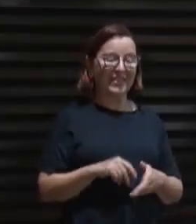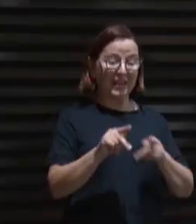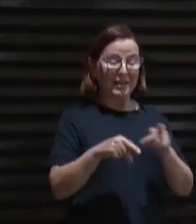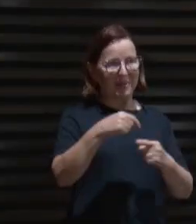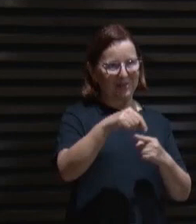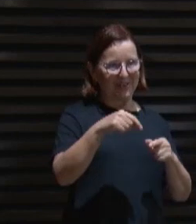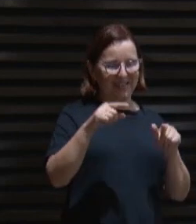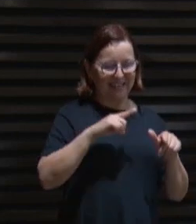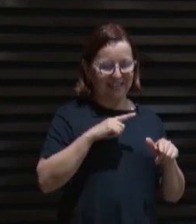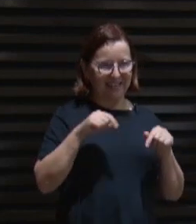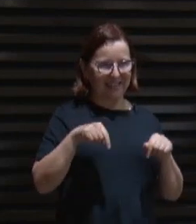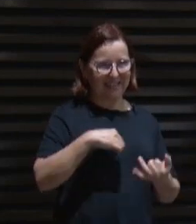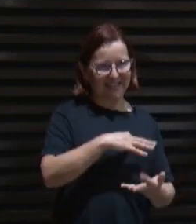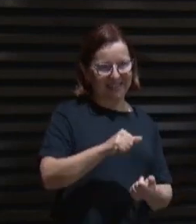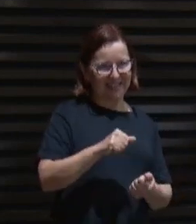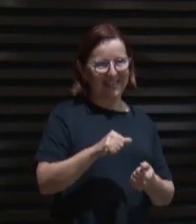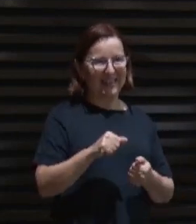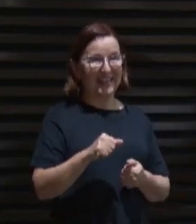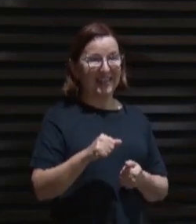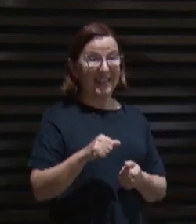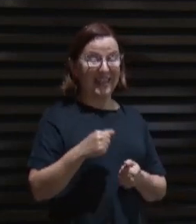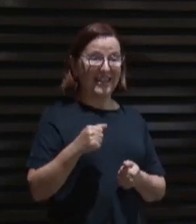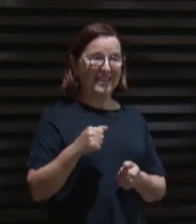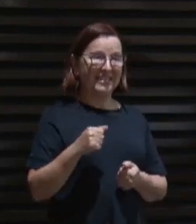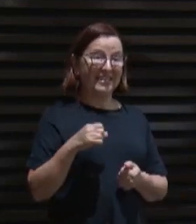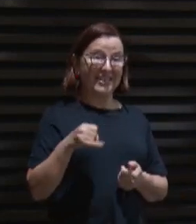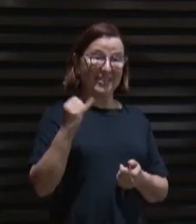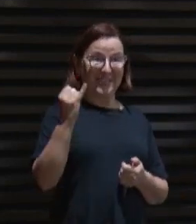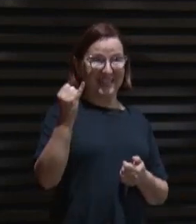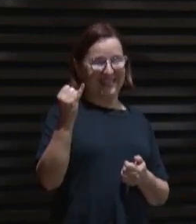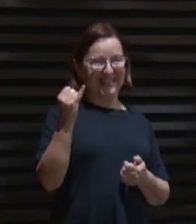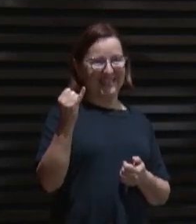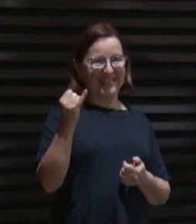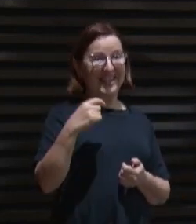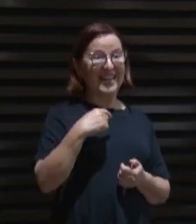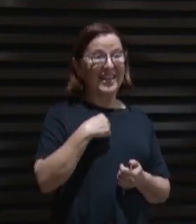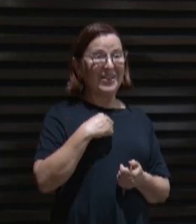há na terra, são eles os notáveis, nos quais tenho